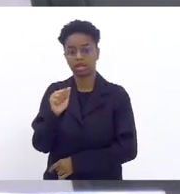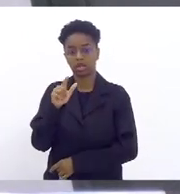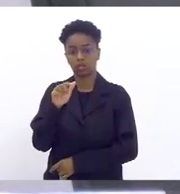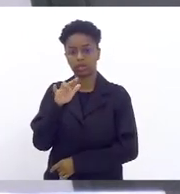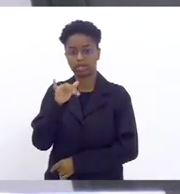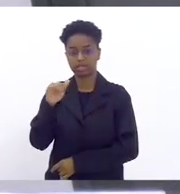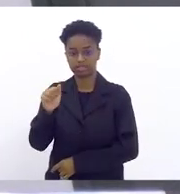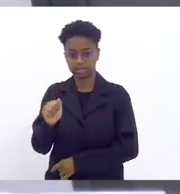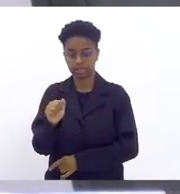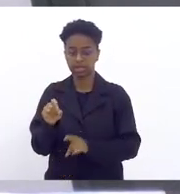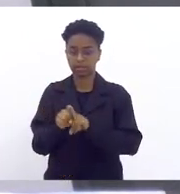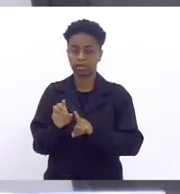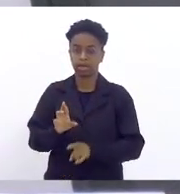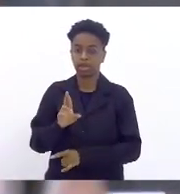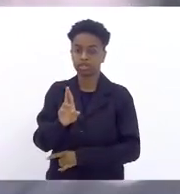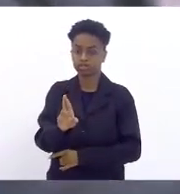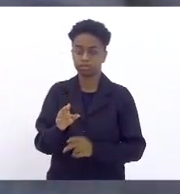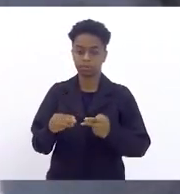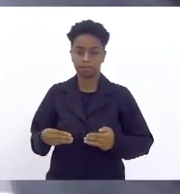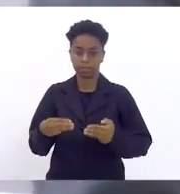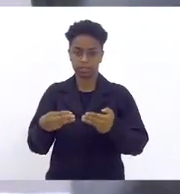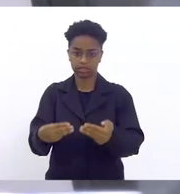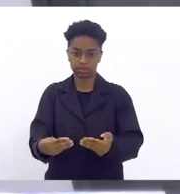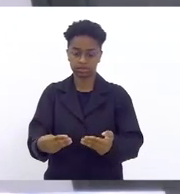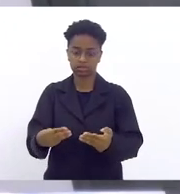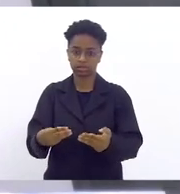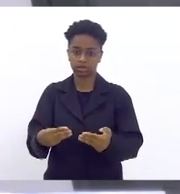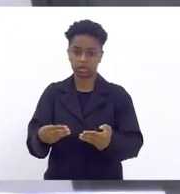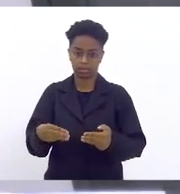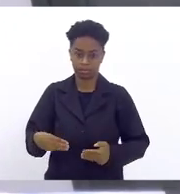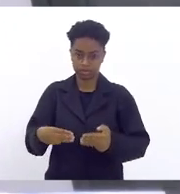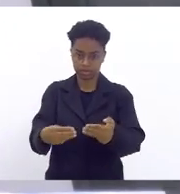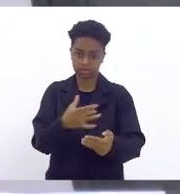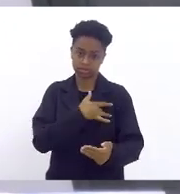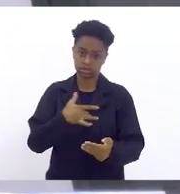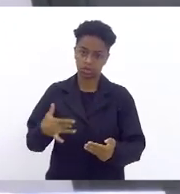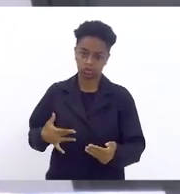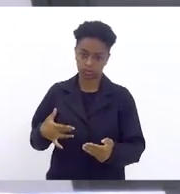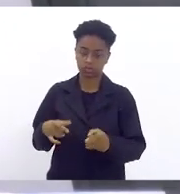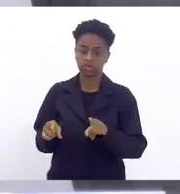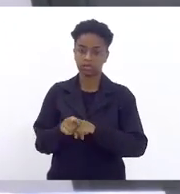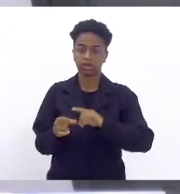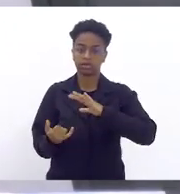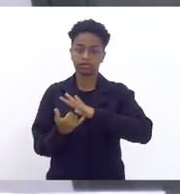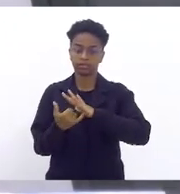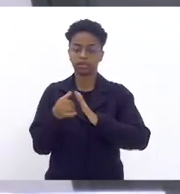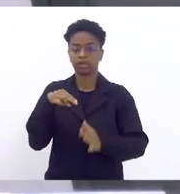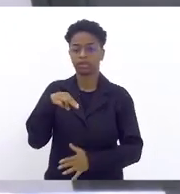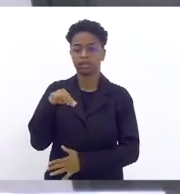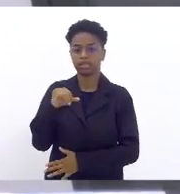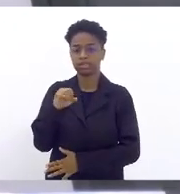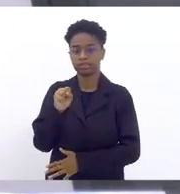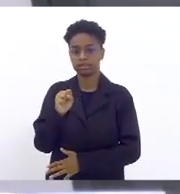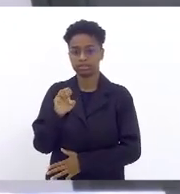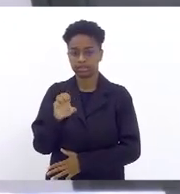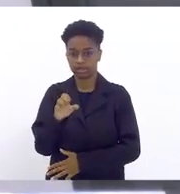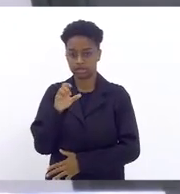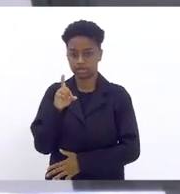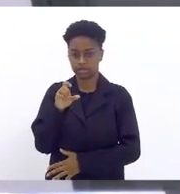Né representando Ministério da Saúde Instituto Nise da Silveira